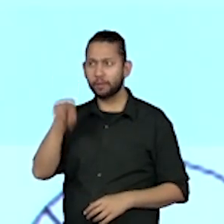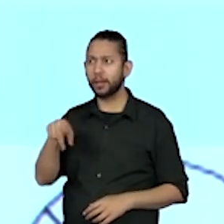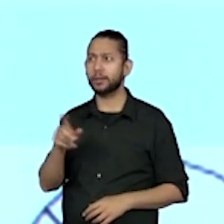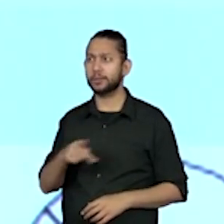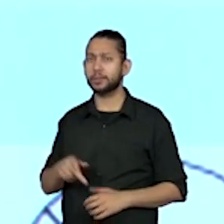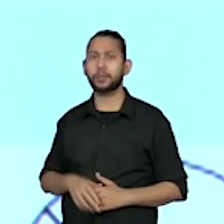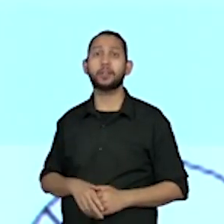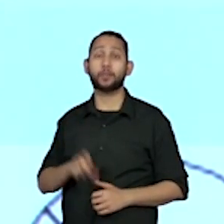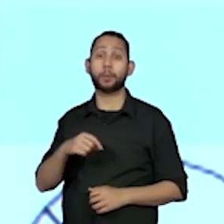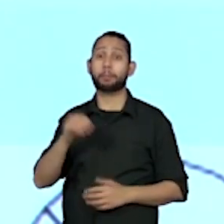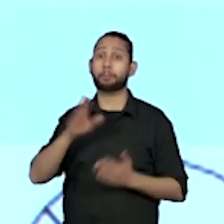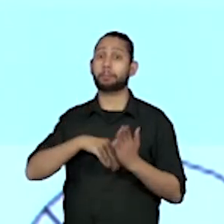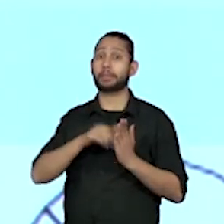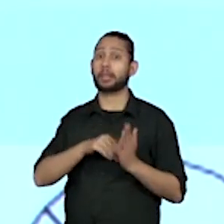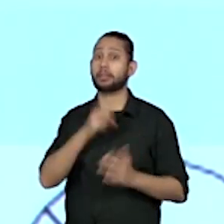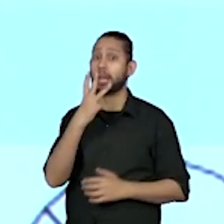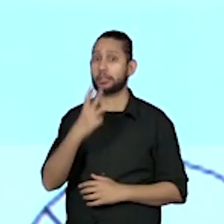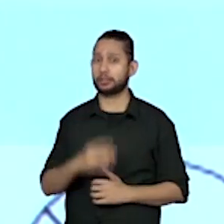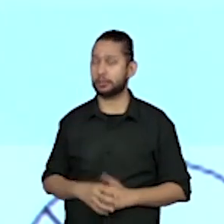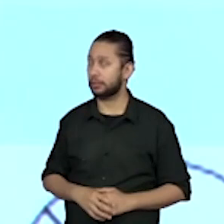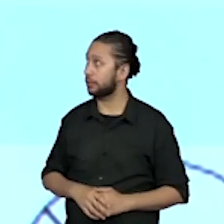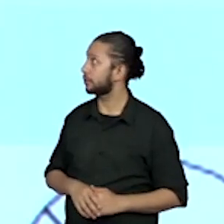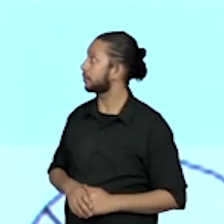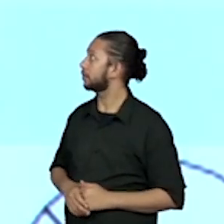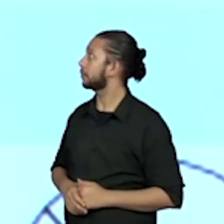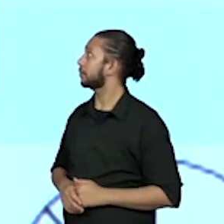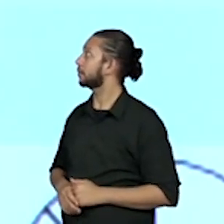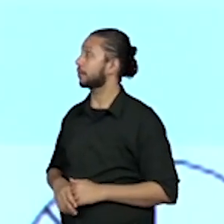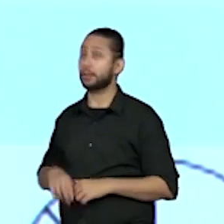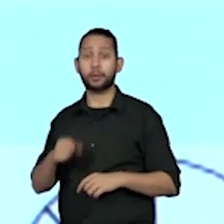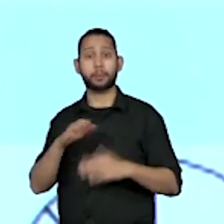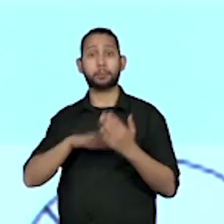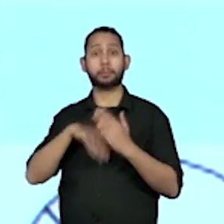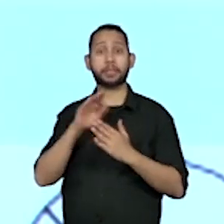Então, eu vou pintar 3 partes. Vamos lá.